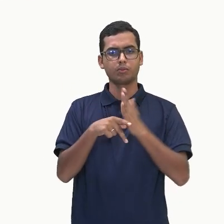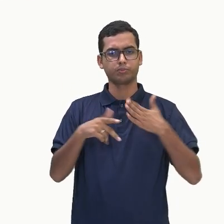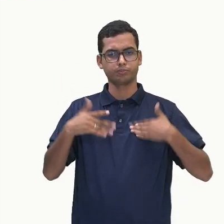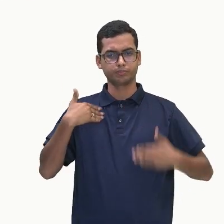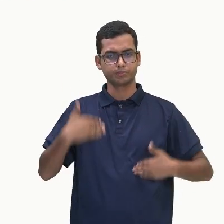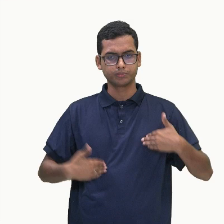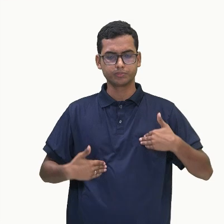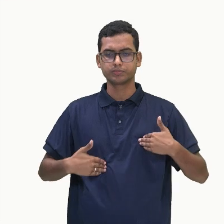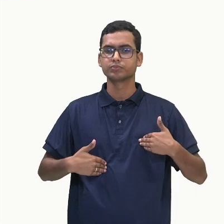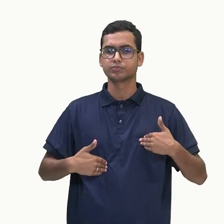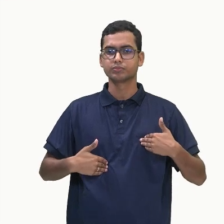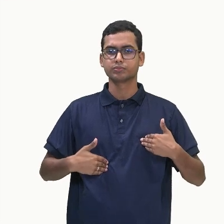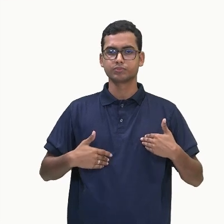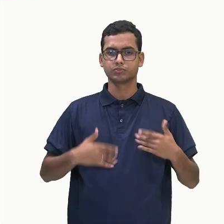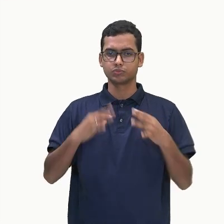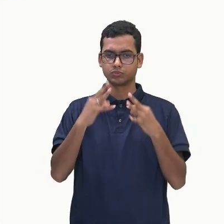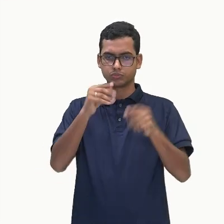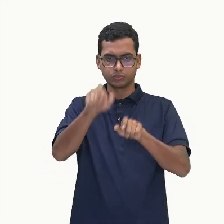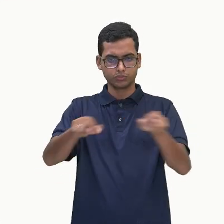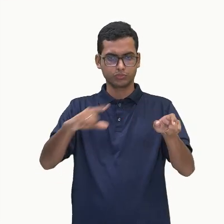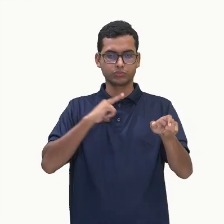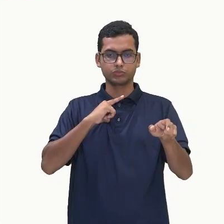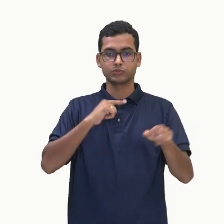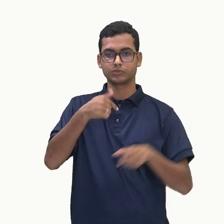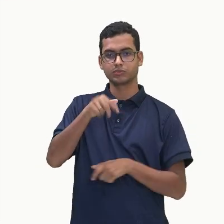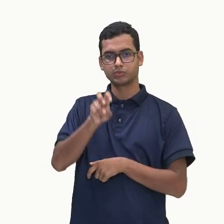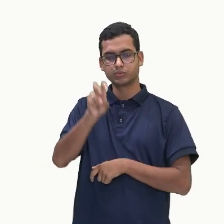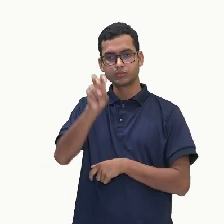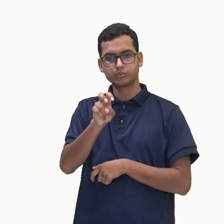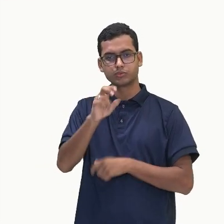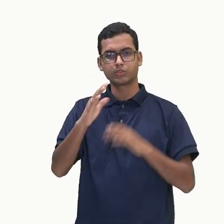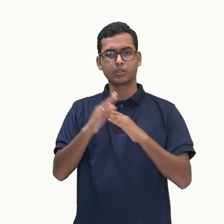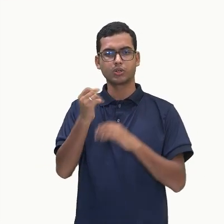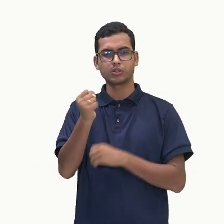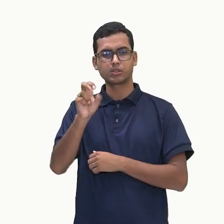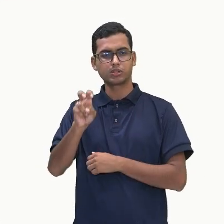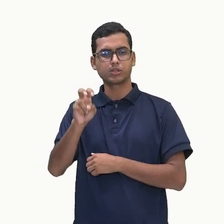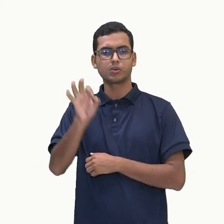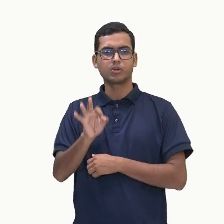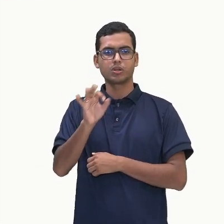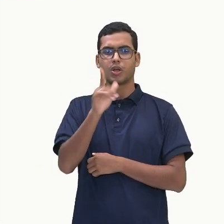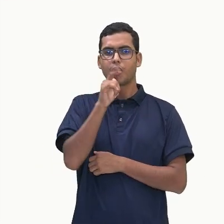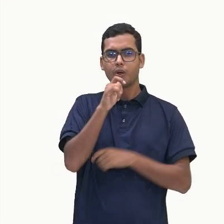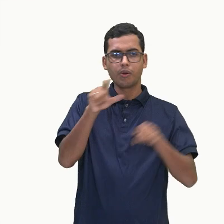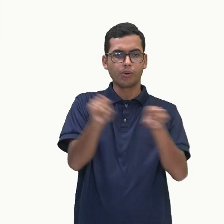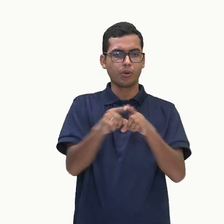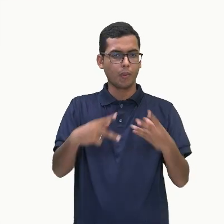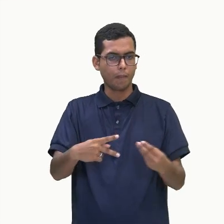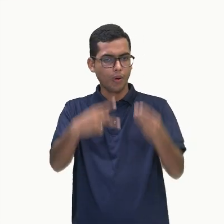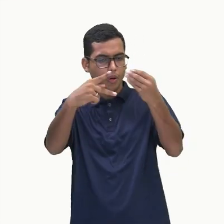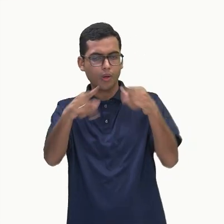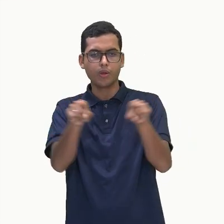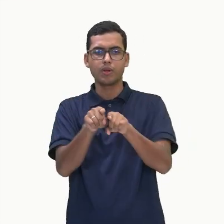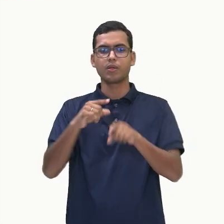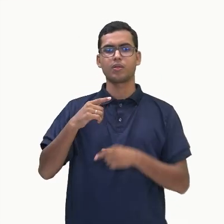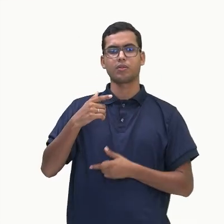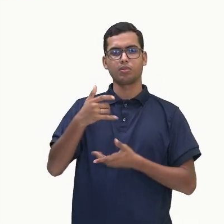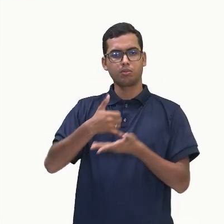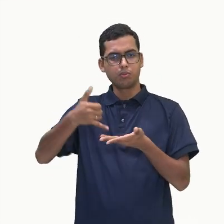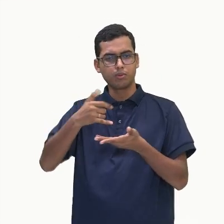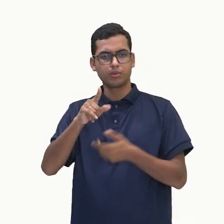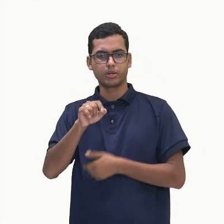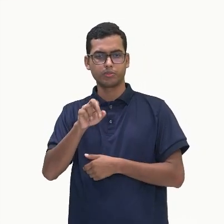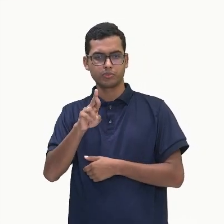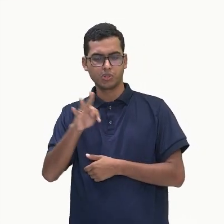vivos são formados basicamente, olha só, por água, proteínas, lipídios,